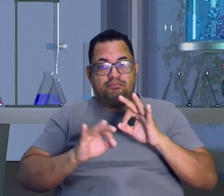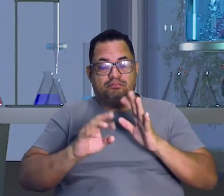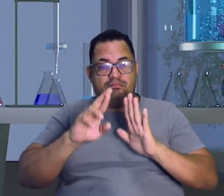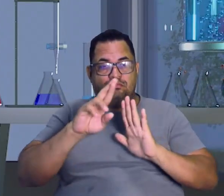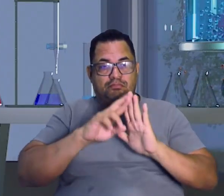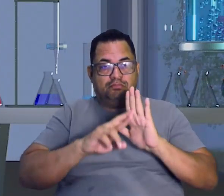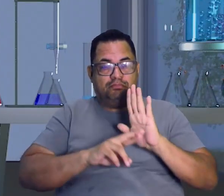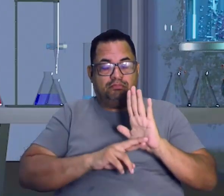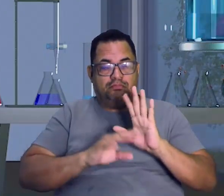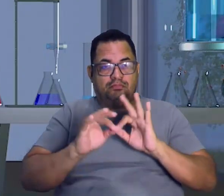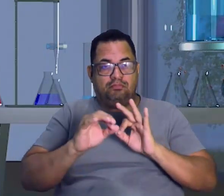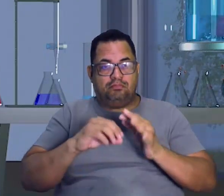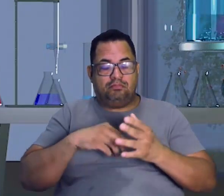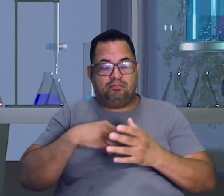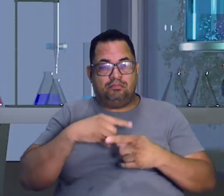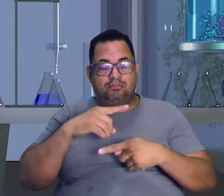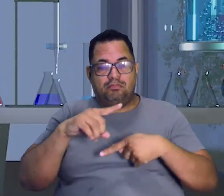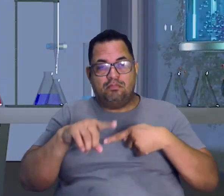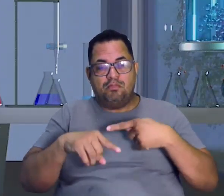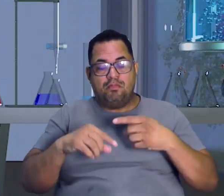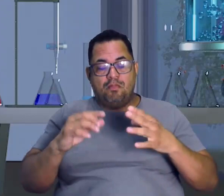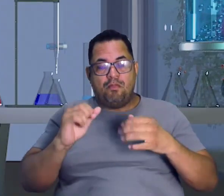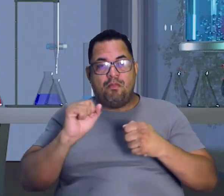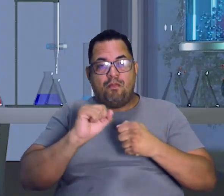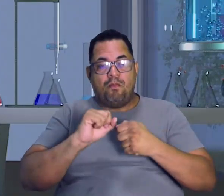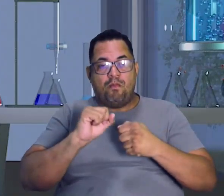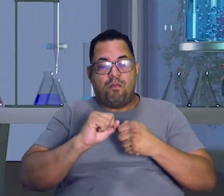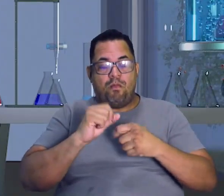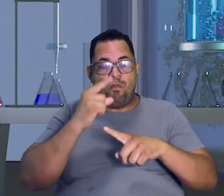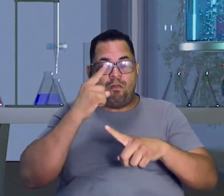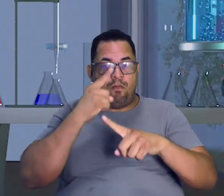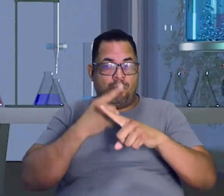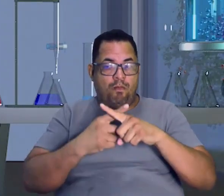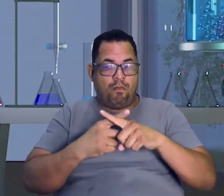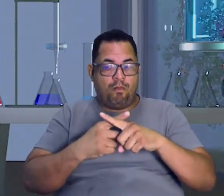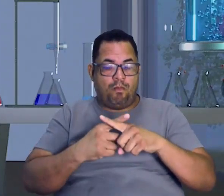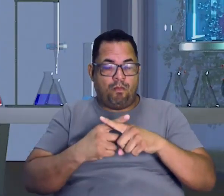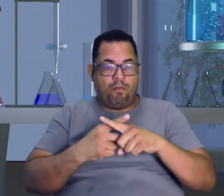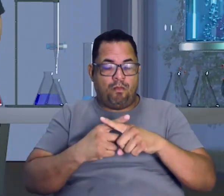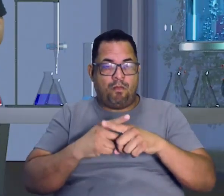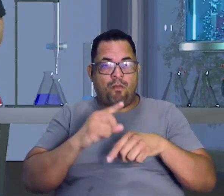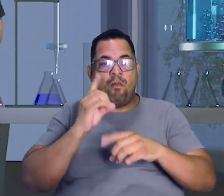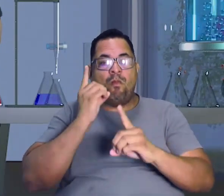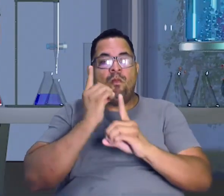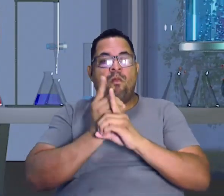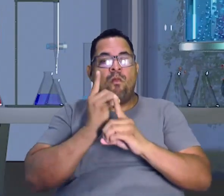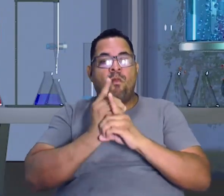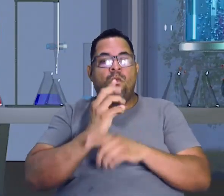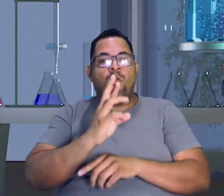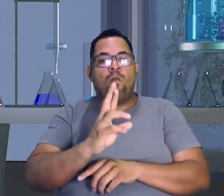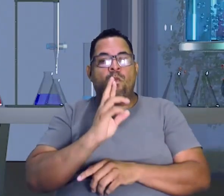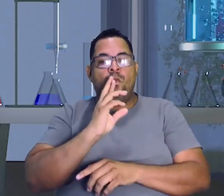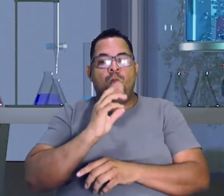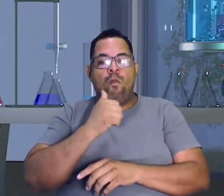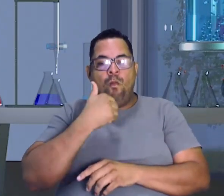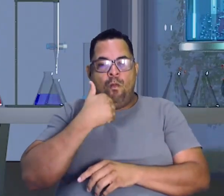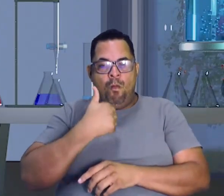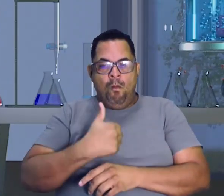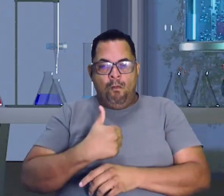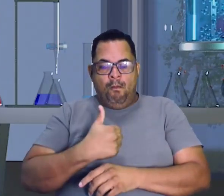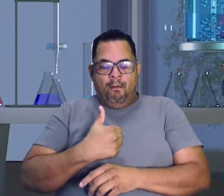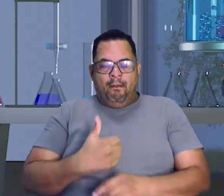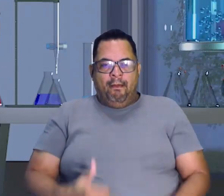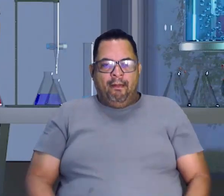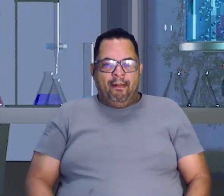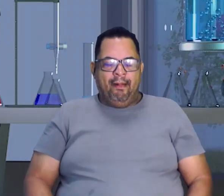de 3, depois fazer a sua multiplicação, ok? E chegar no resultado adquirido. Então, por isso que